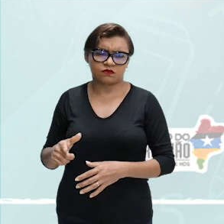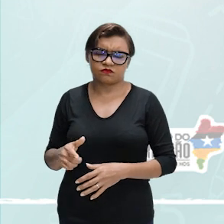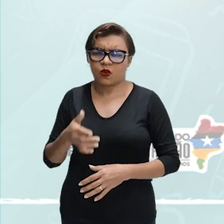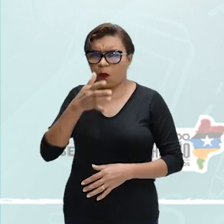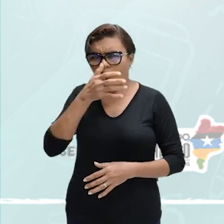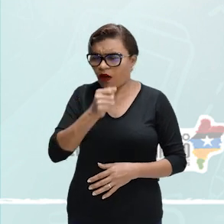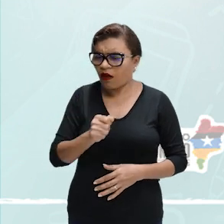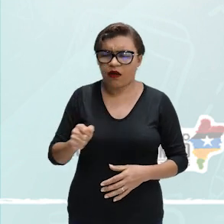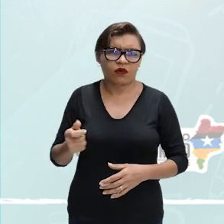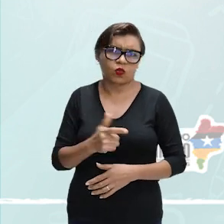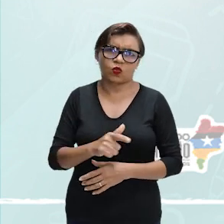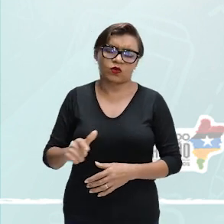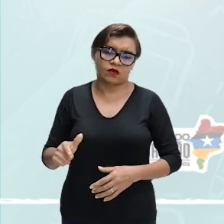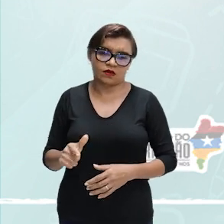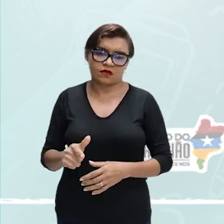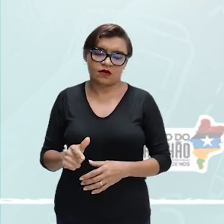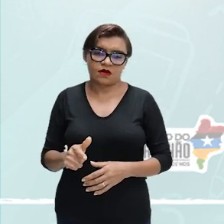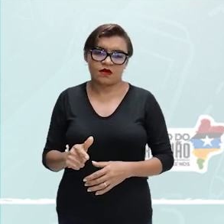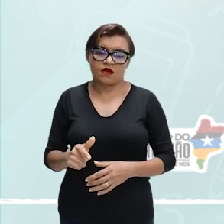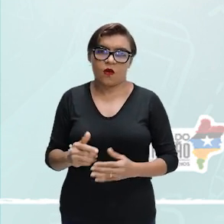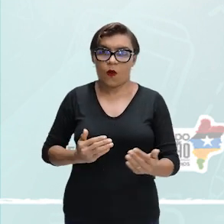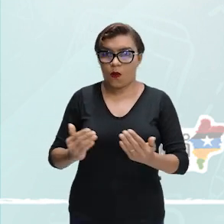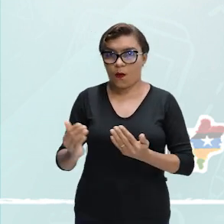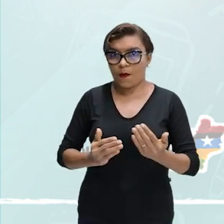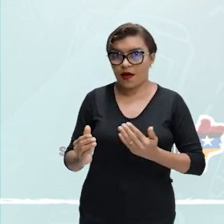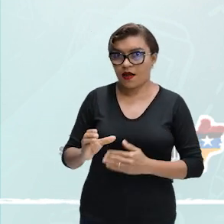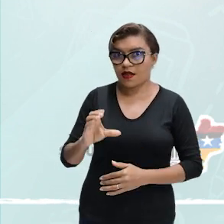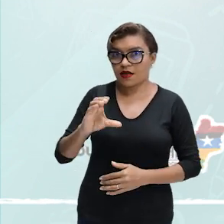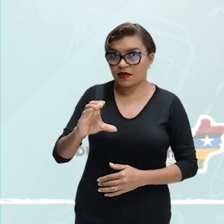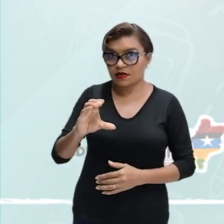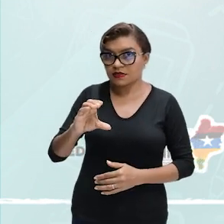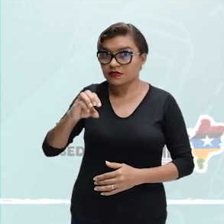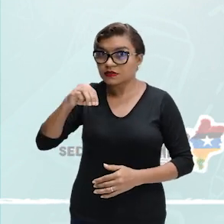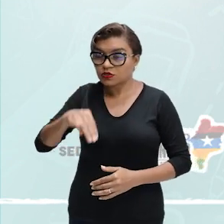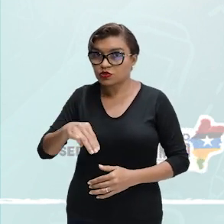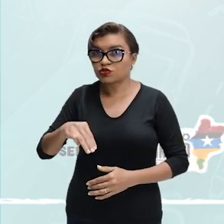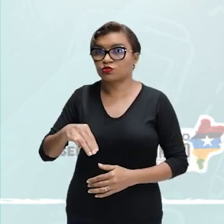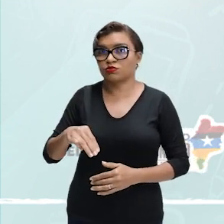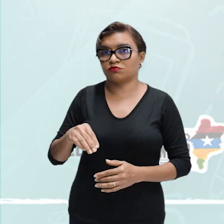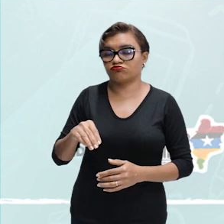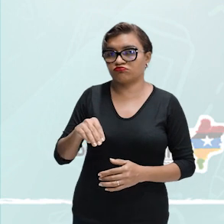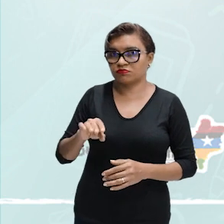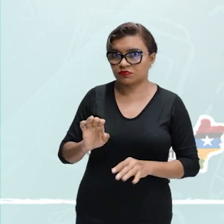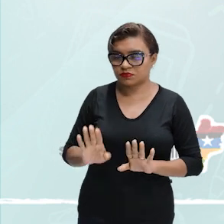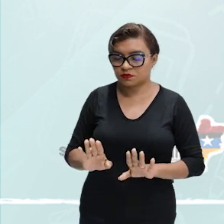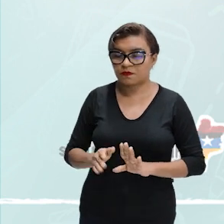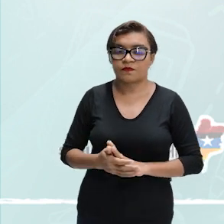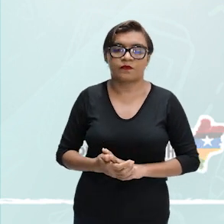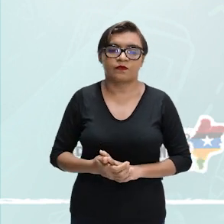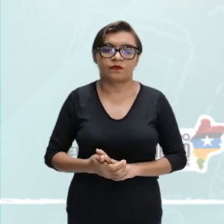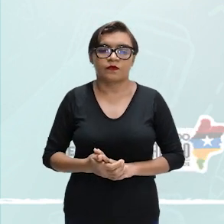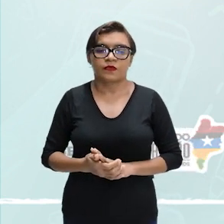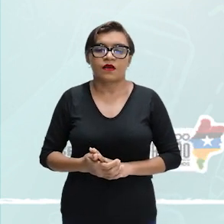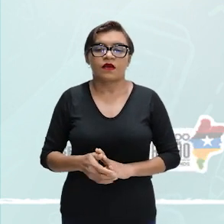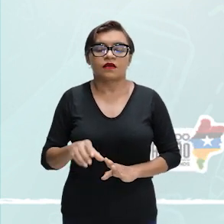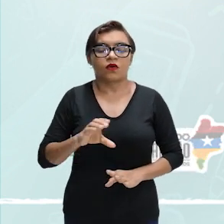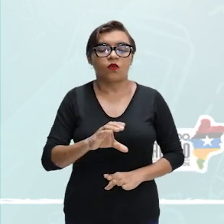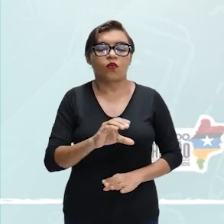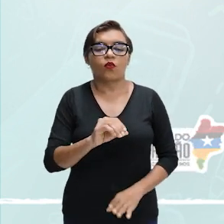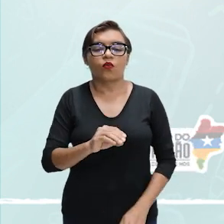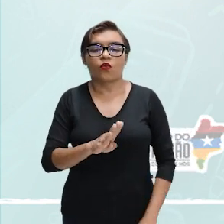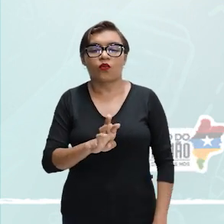Ok? Isso para cada centímetro. Como eu coloquei lá, isso para cada centímetro. Certo? Então, o cobre, ele